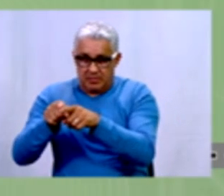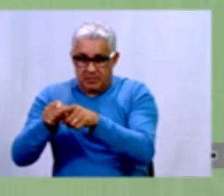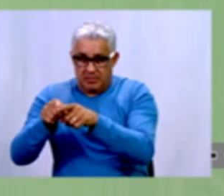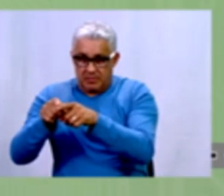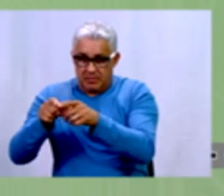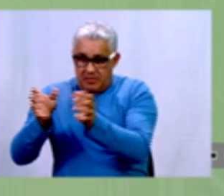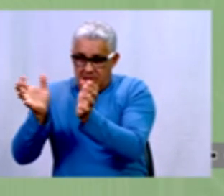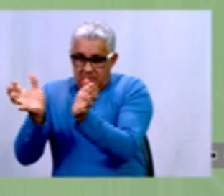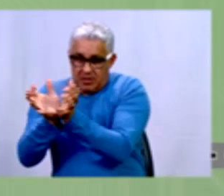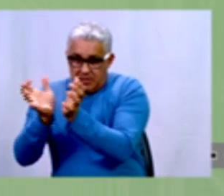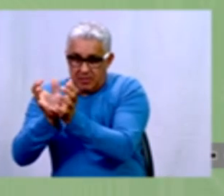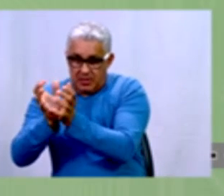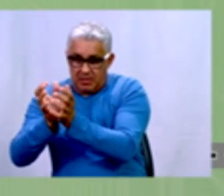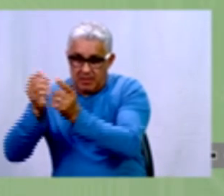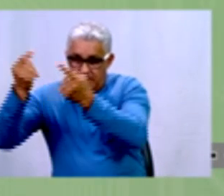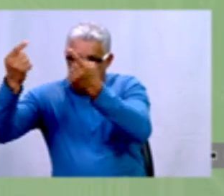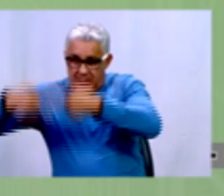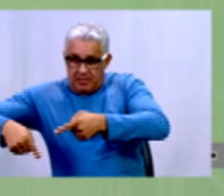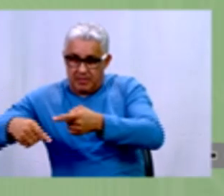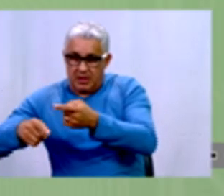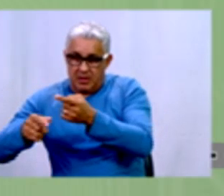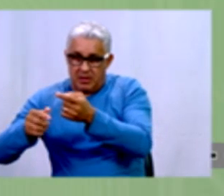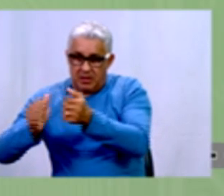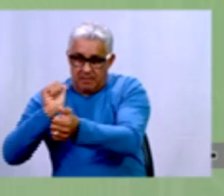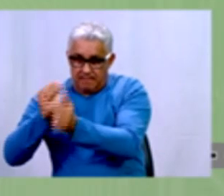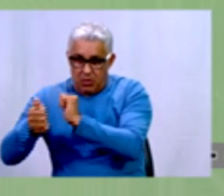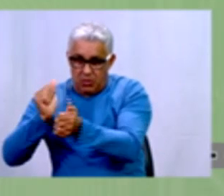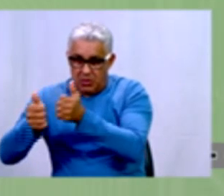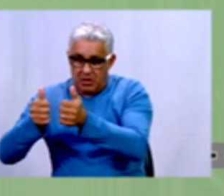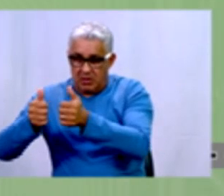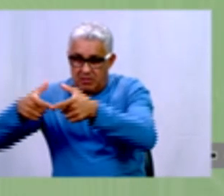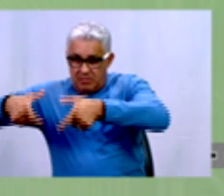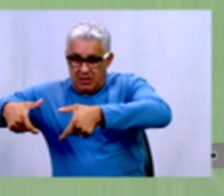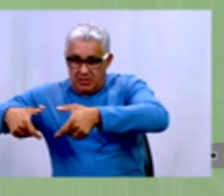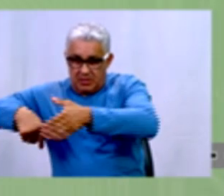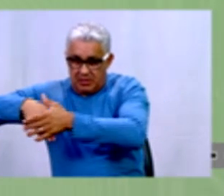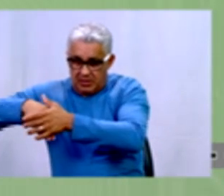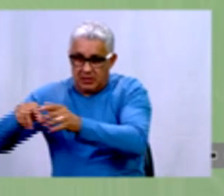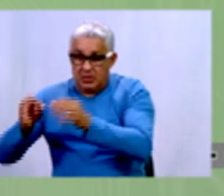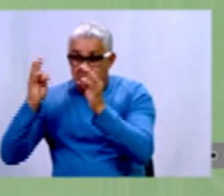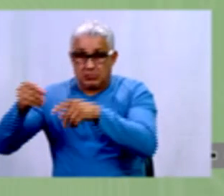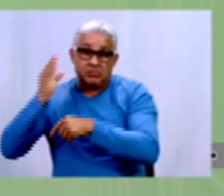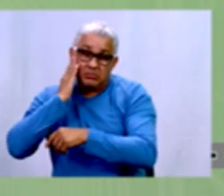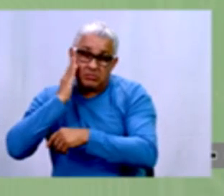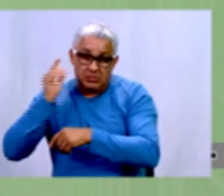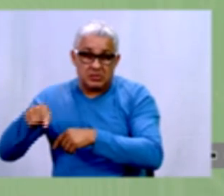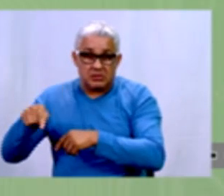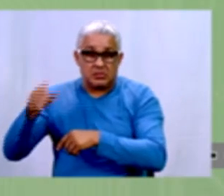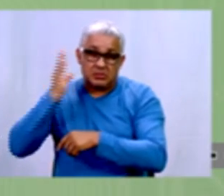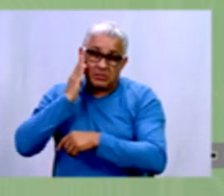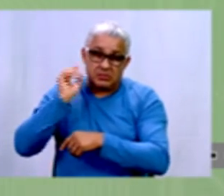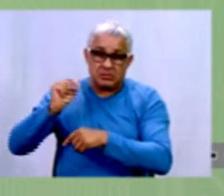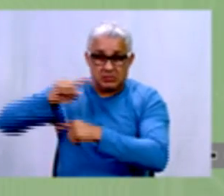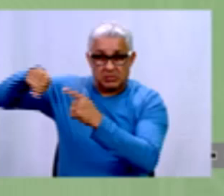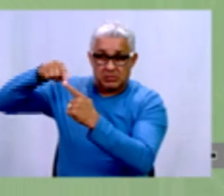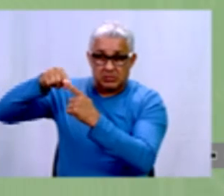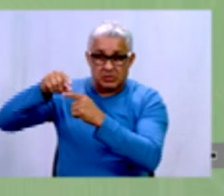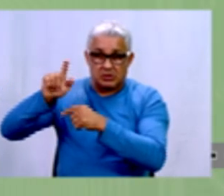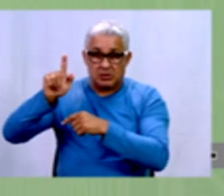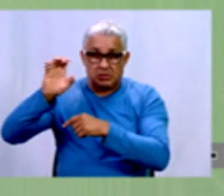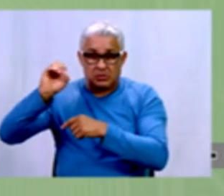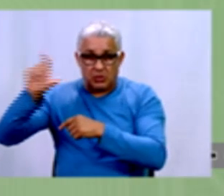de futebol, qual é o objetivo de um jogo de futebol? Todos os jogadores sabem bem qual é. O objetivo é o